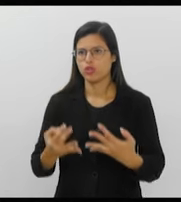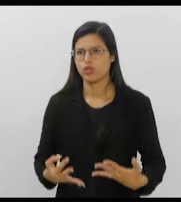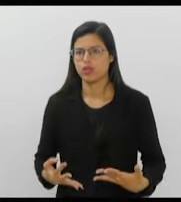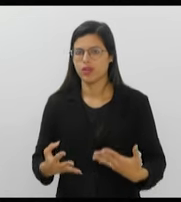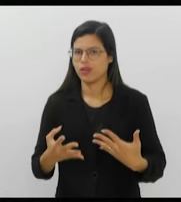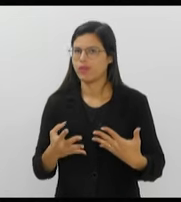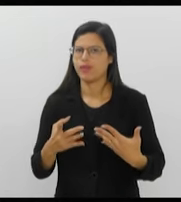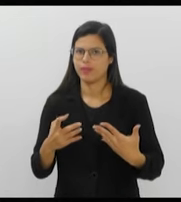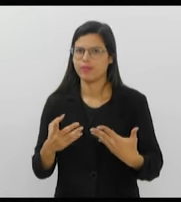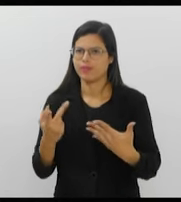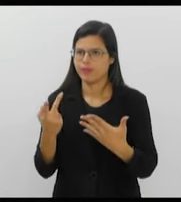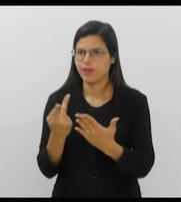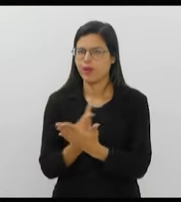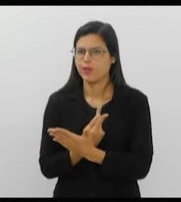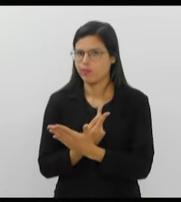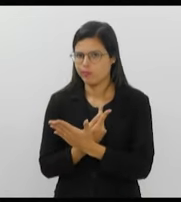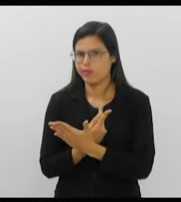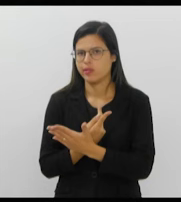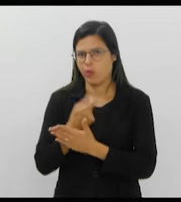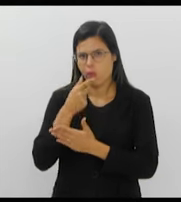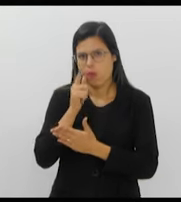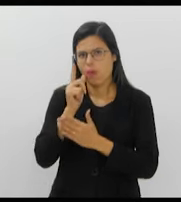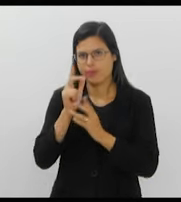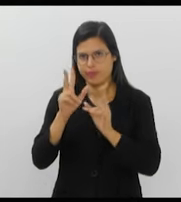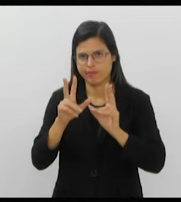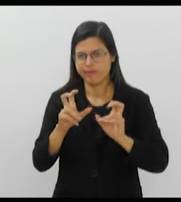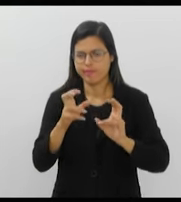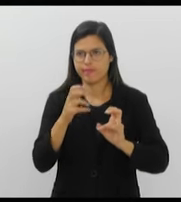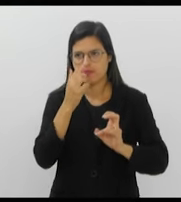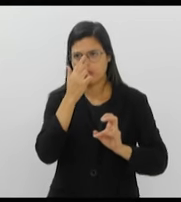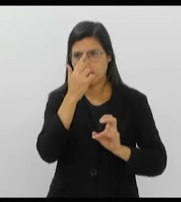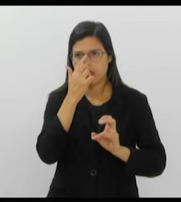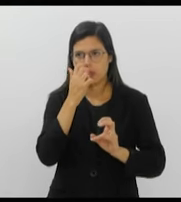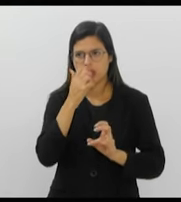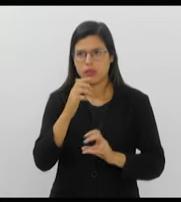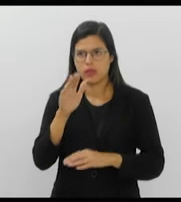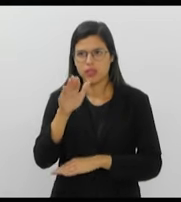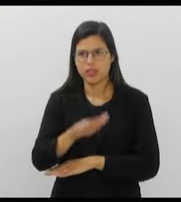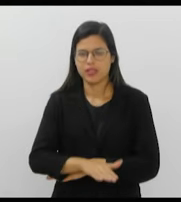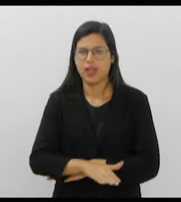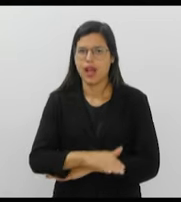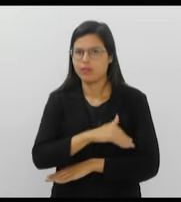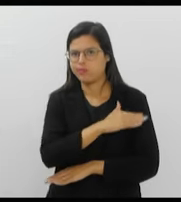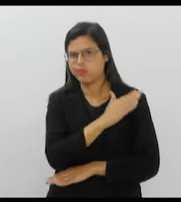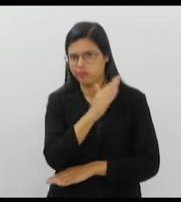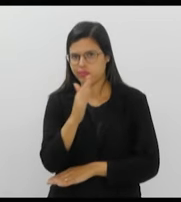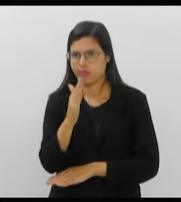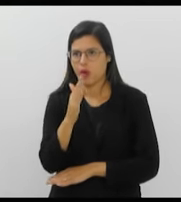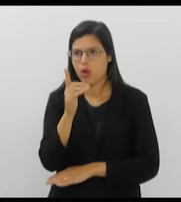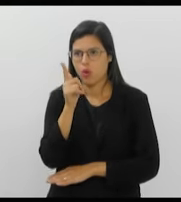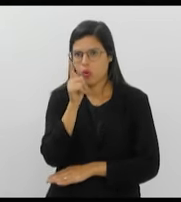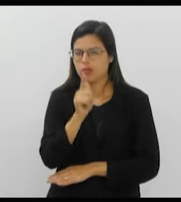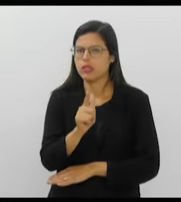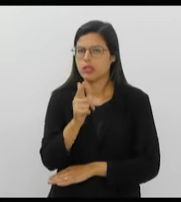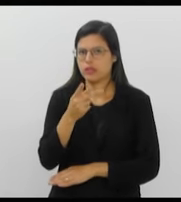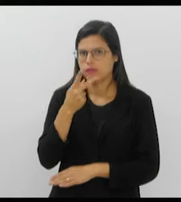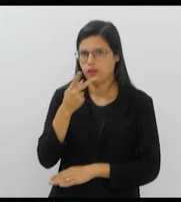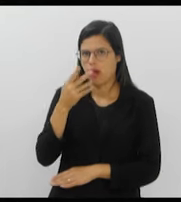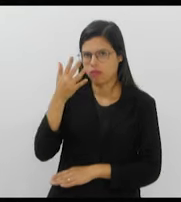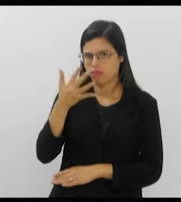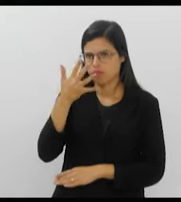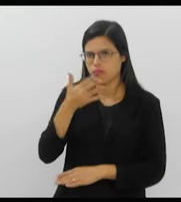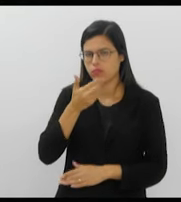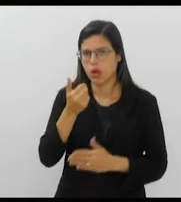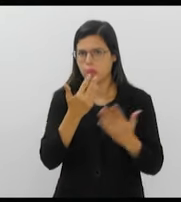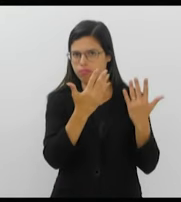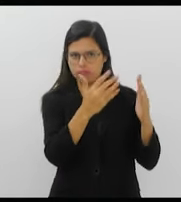tal assunto. Talvez, ao longo da tarde, eu tenha maiores inspirações. Meus parabéns,